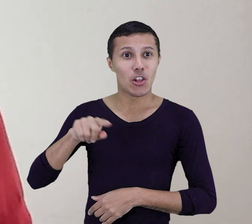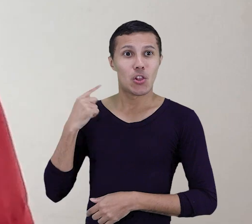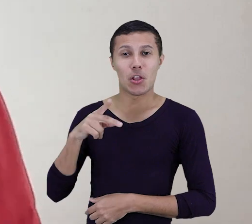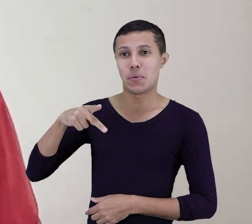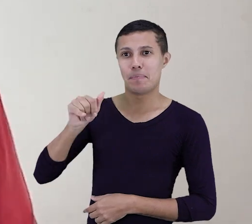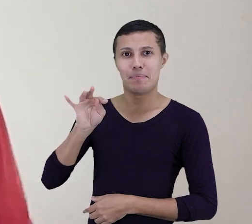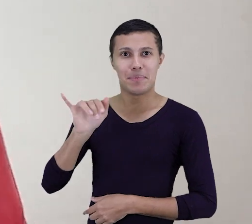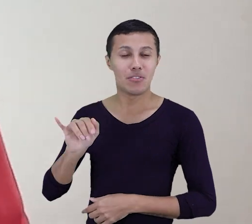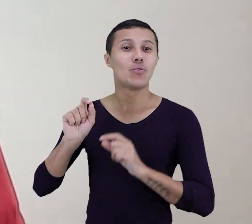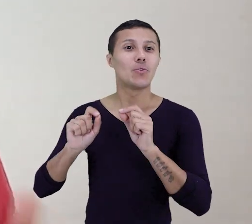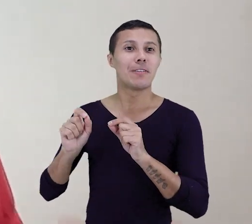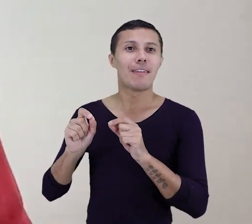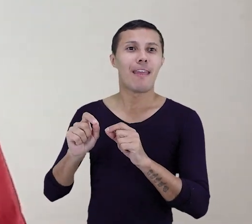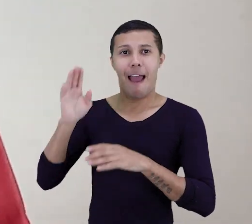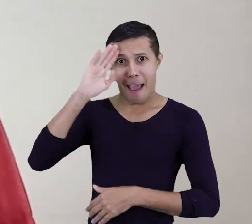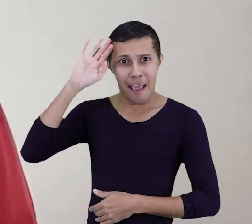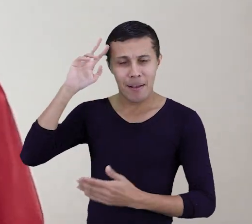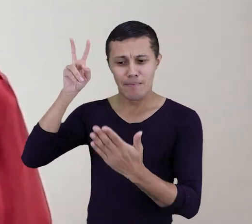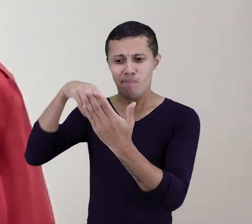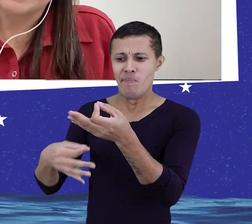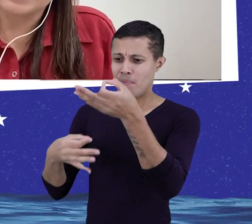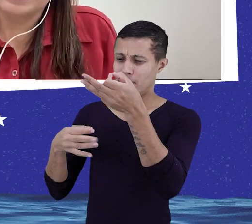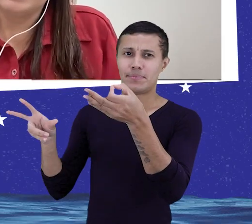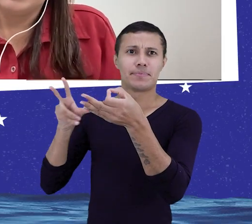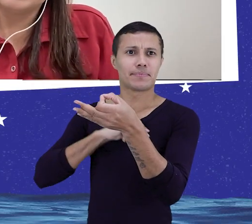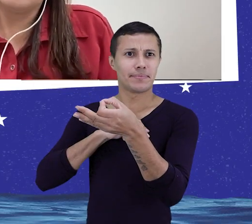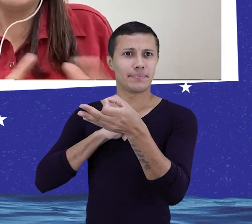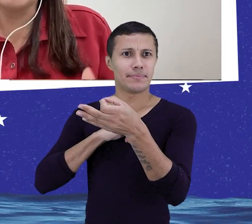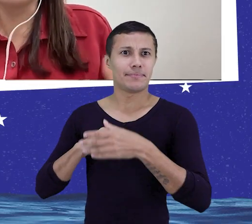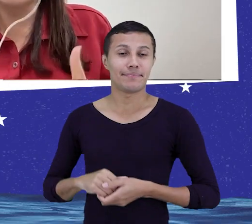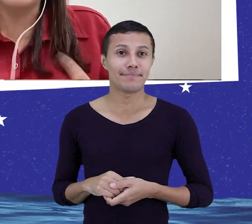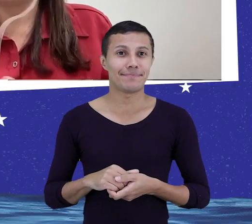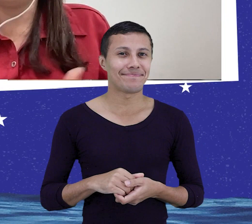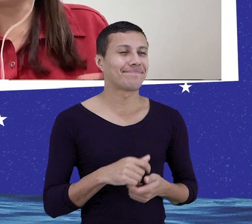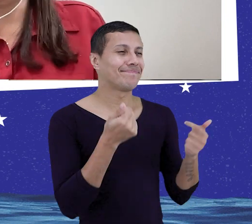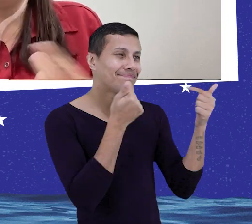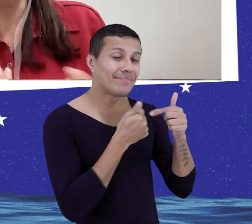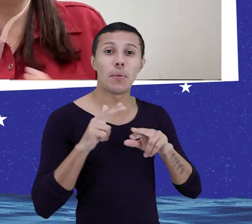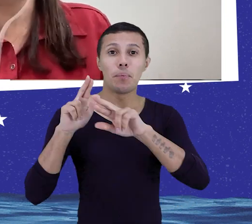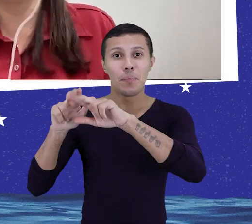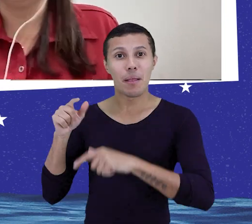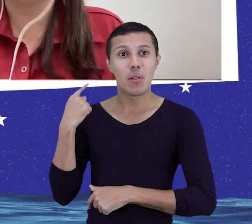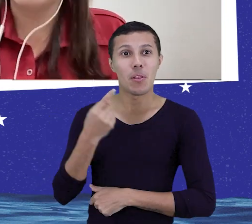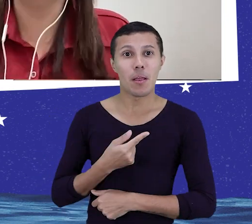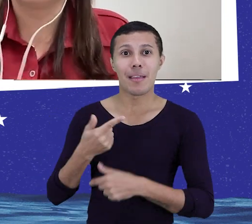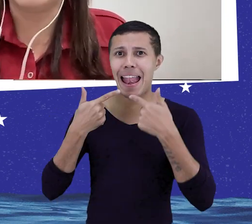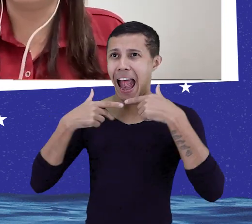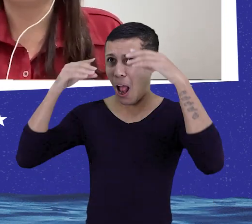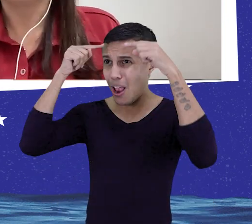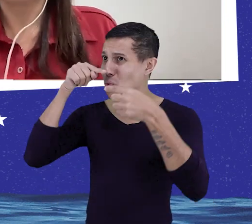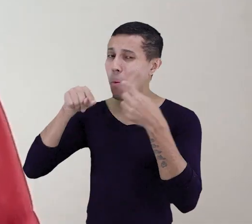era totalmente acadêmico, assim. Você olhava assim, você falava assim, meu Deus. Né? Então, aí nós fomos perceber que realmente a linguagem ela não